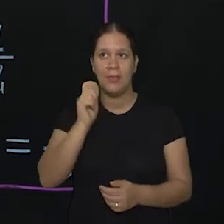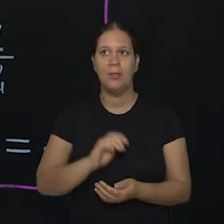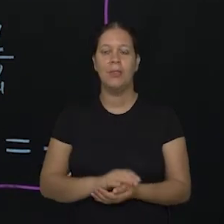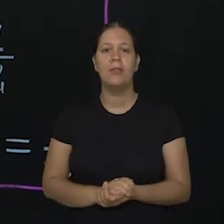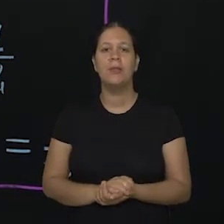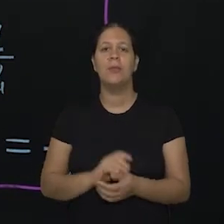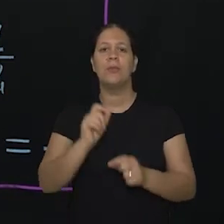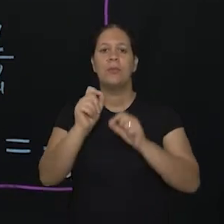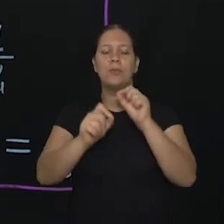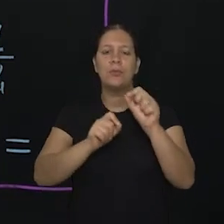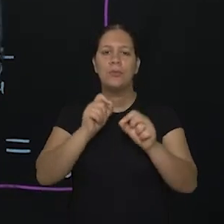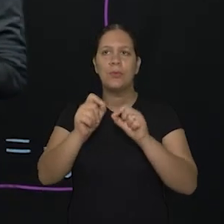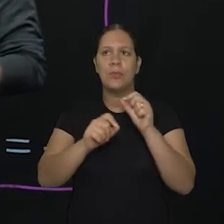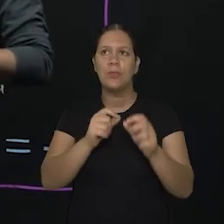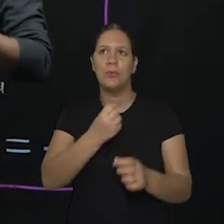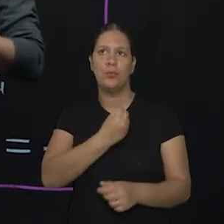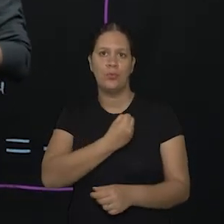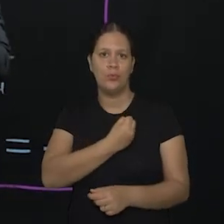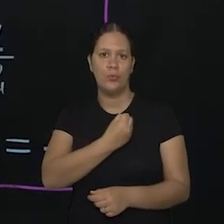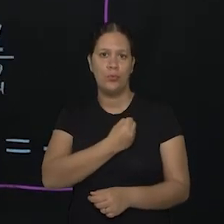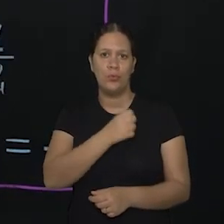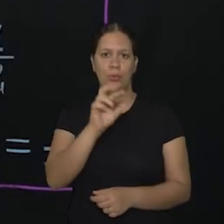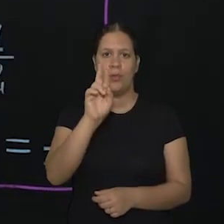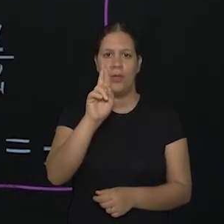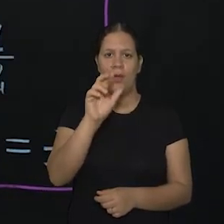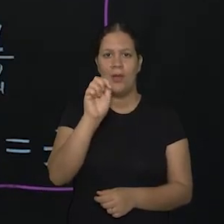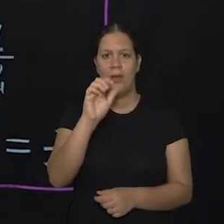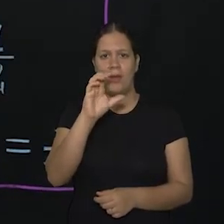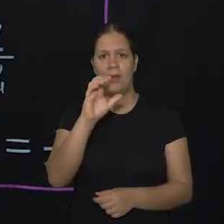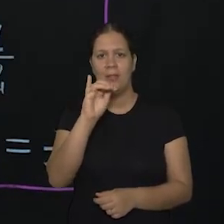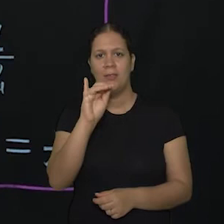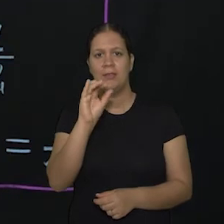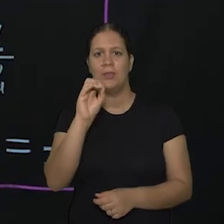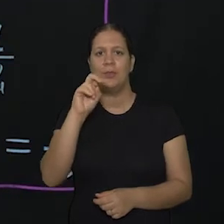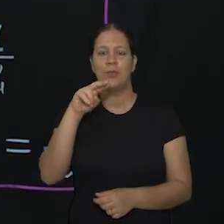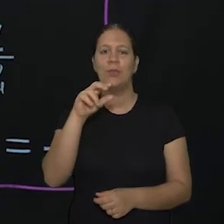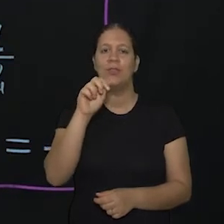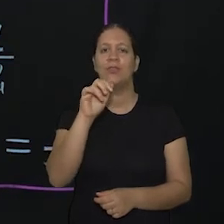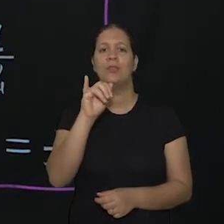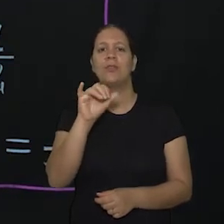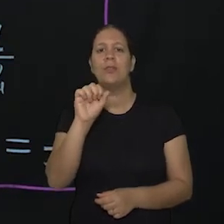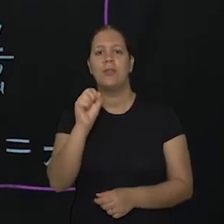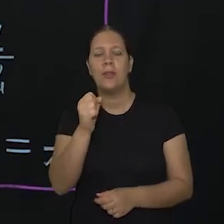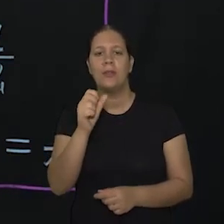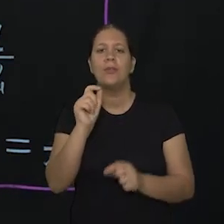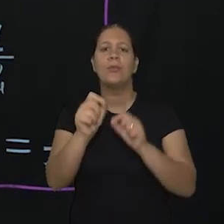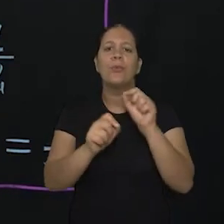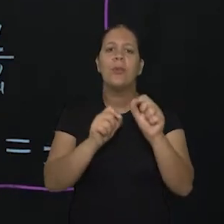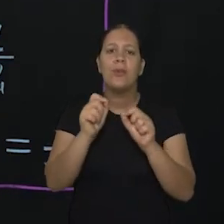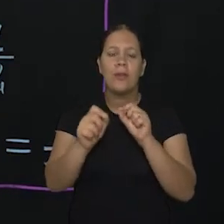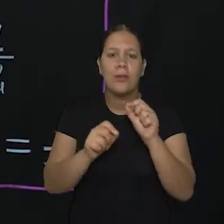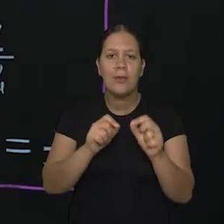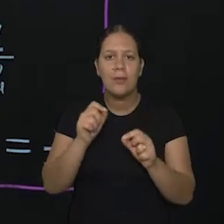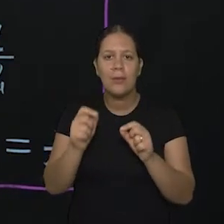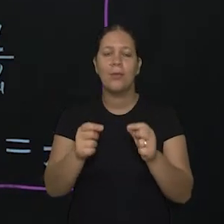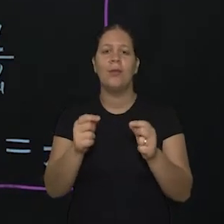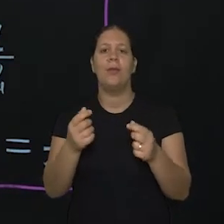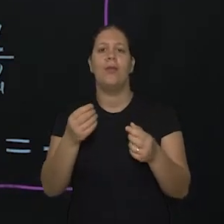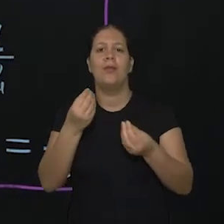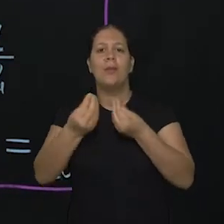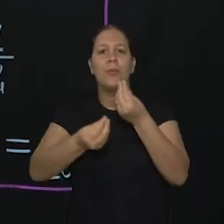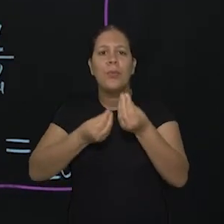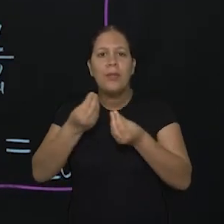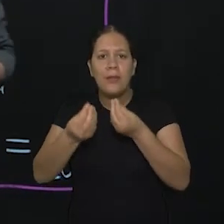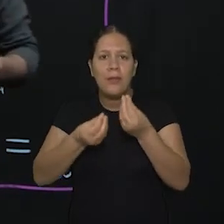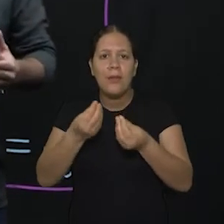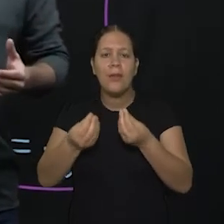seguinte pergunta: o que são números racionais? Gente, o que é um número racional? Racional vem de